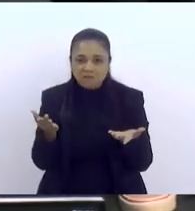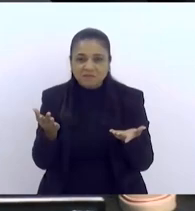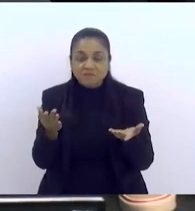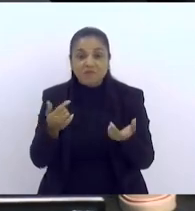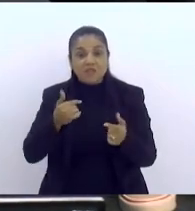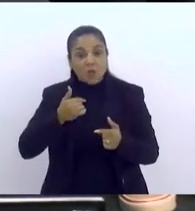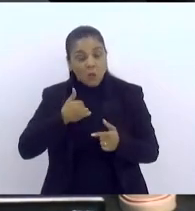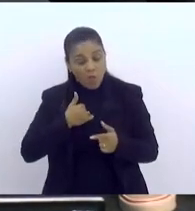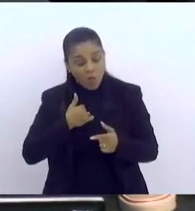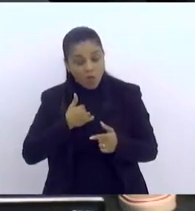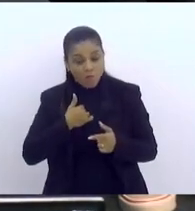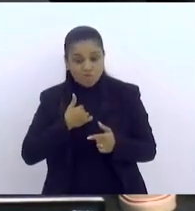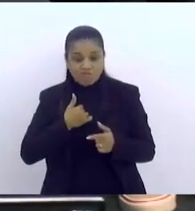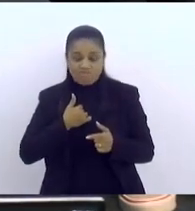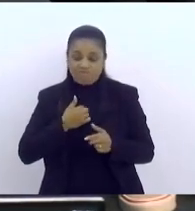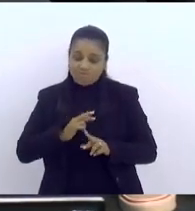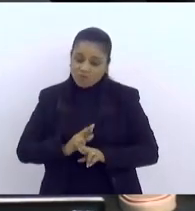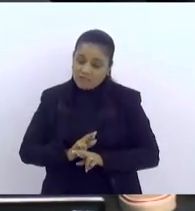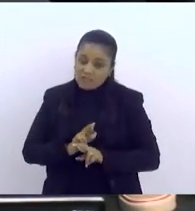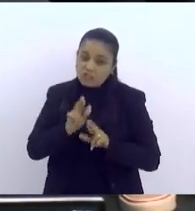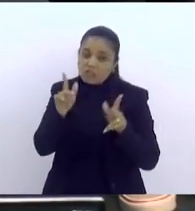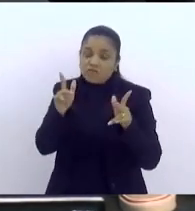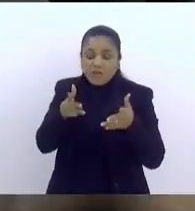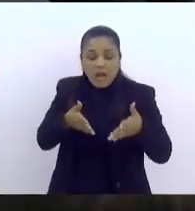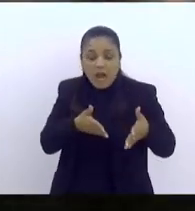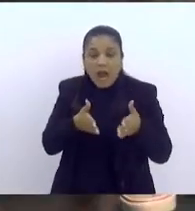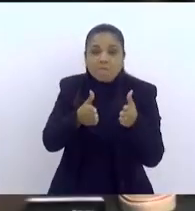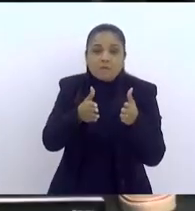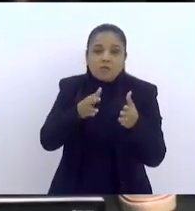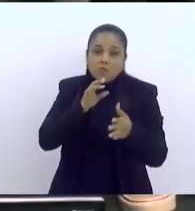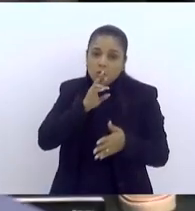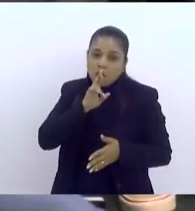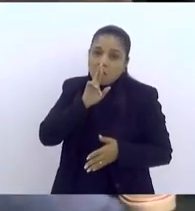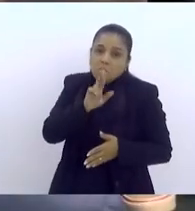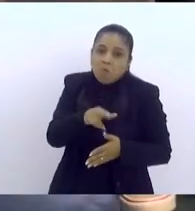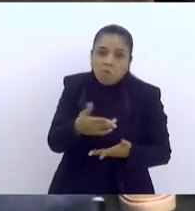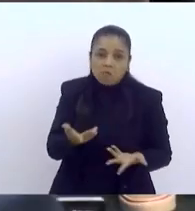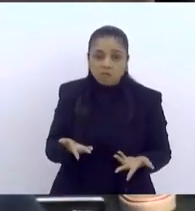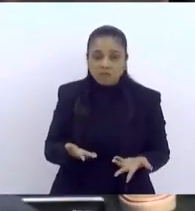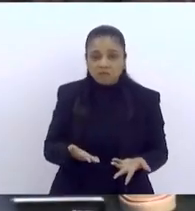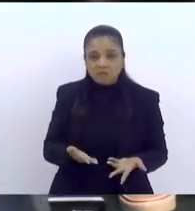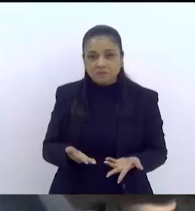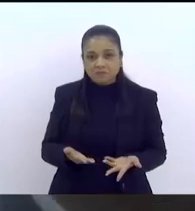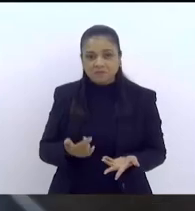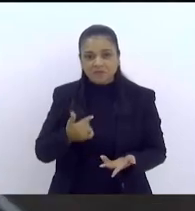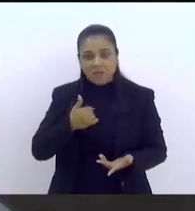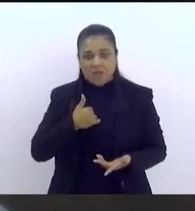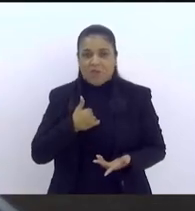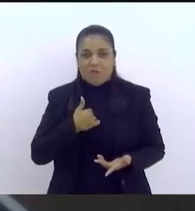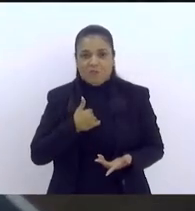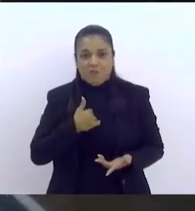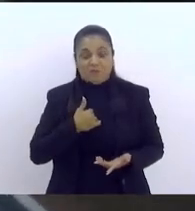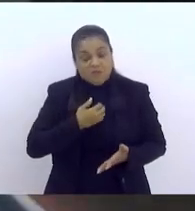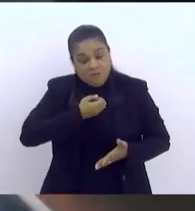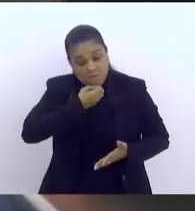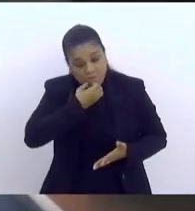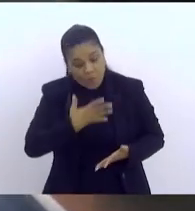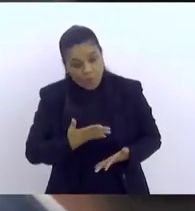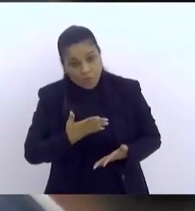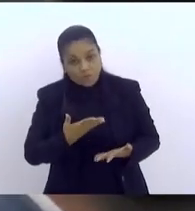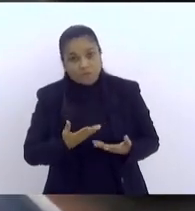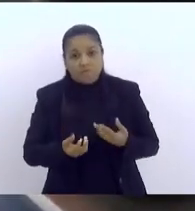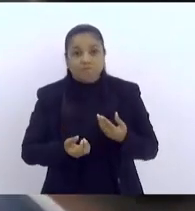uma abordagem diferente. Diferente. Bom, qual é a